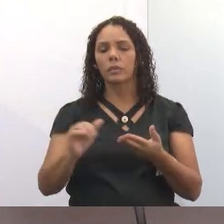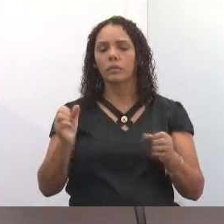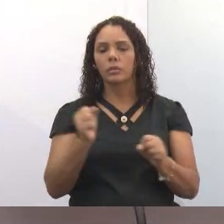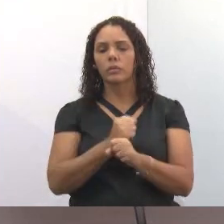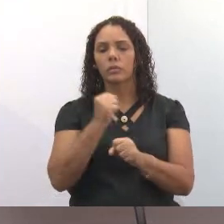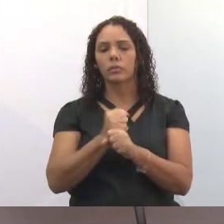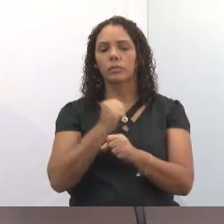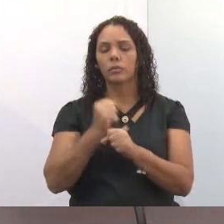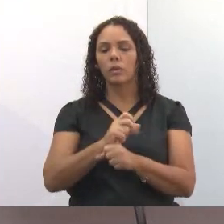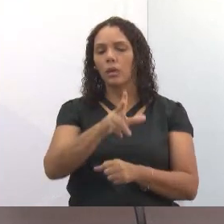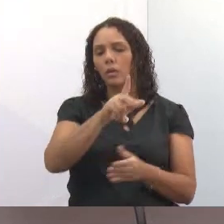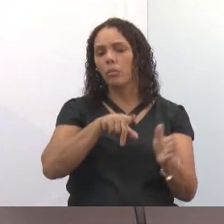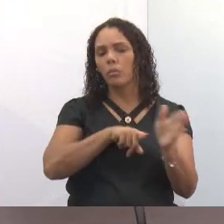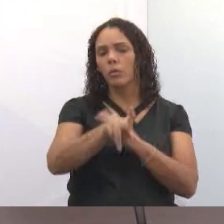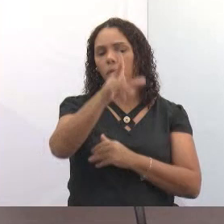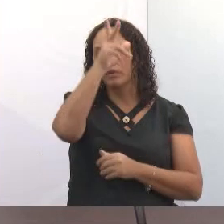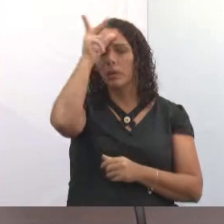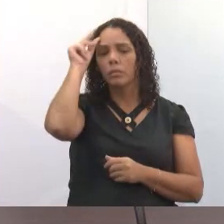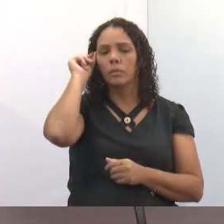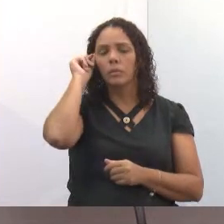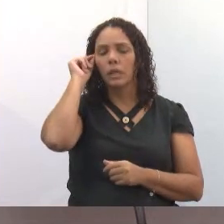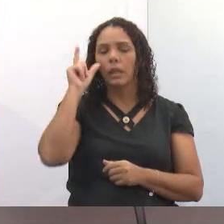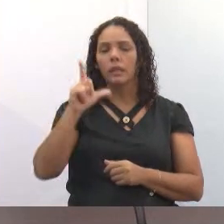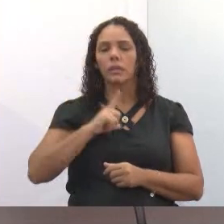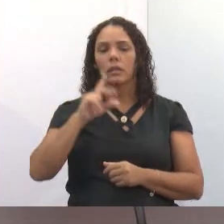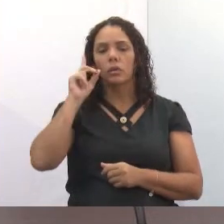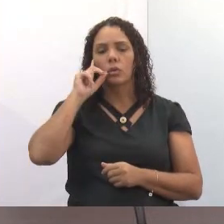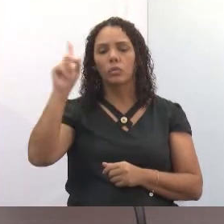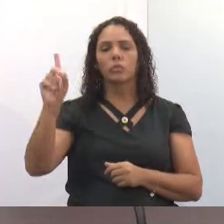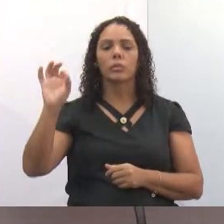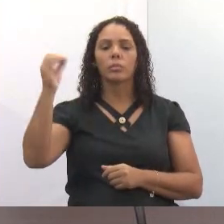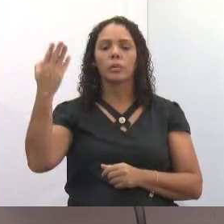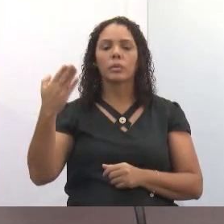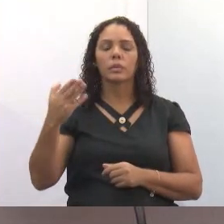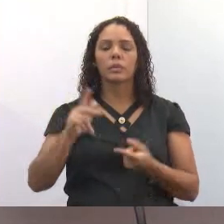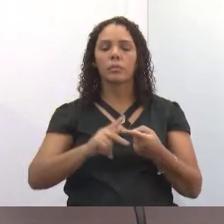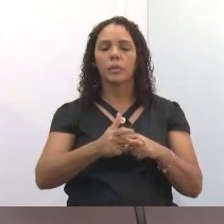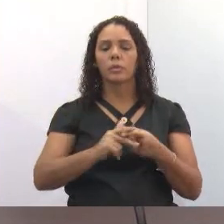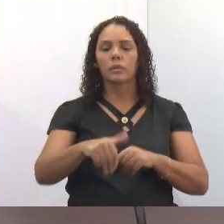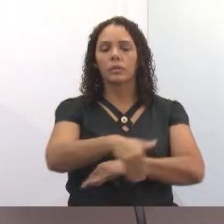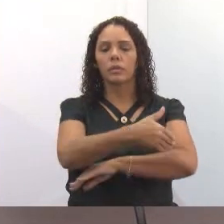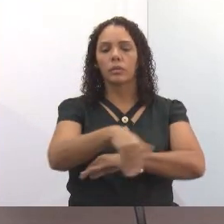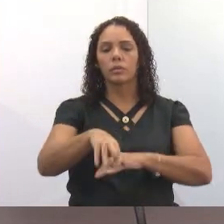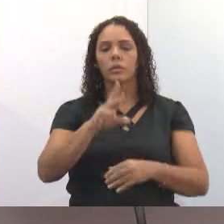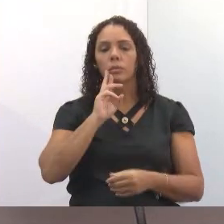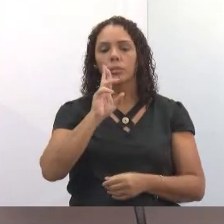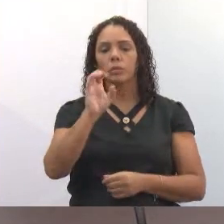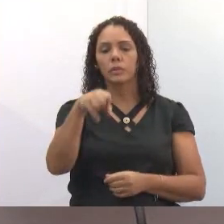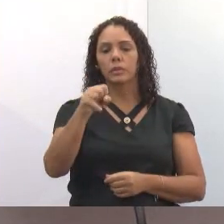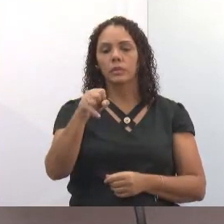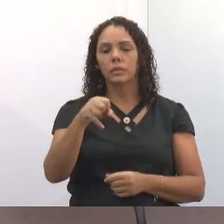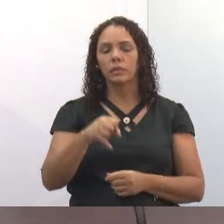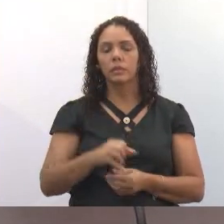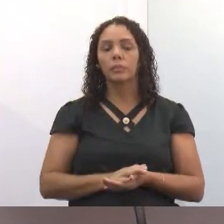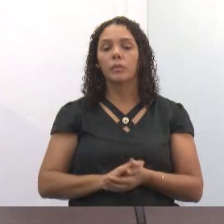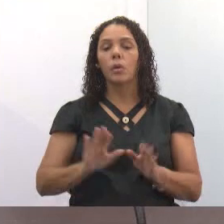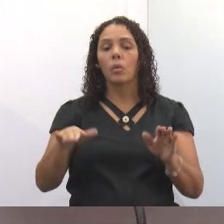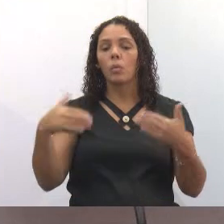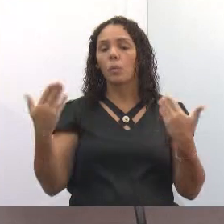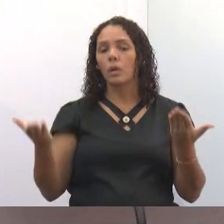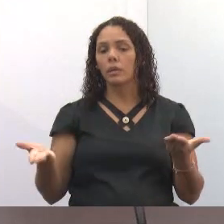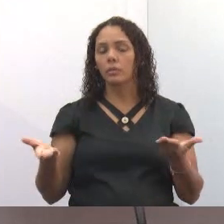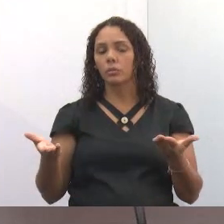Infraestrutura. A Prefeitura tem alguma previsão para realizar a manutenção dessa rua? Resposta, sim. Em caso